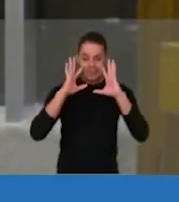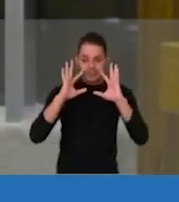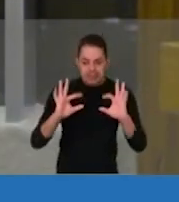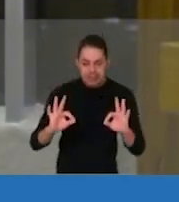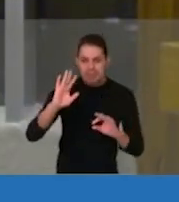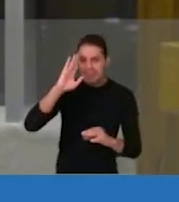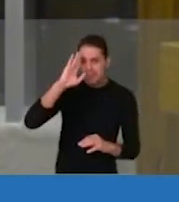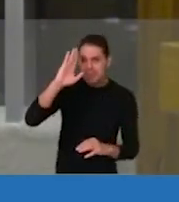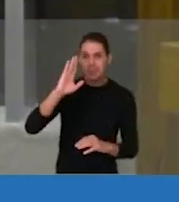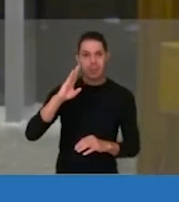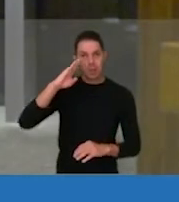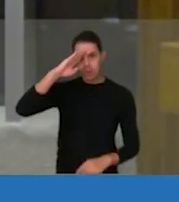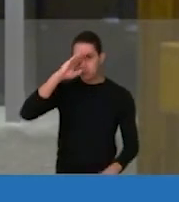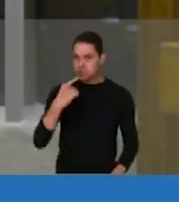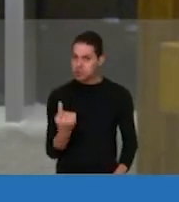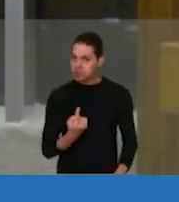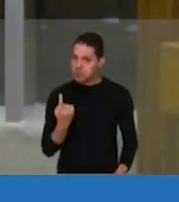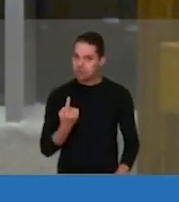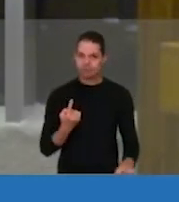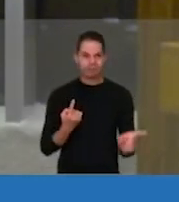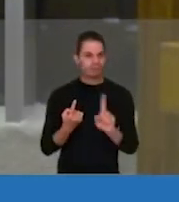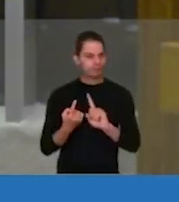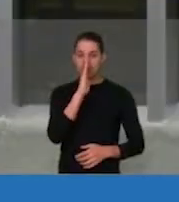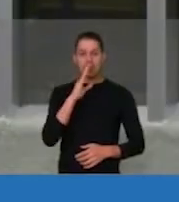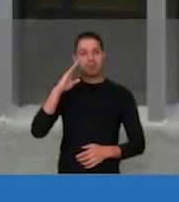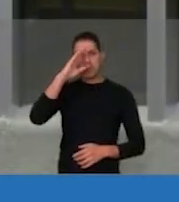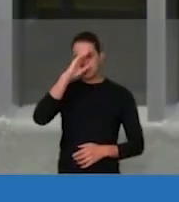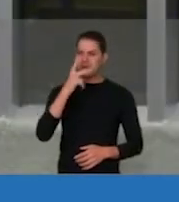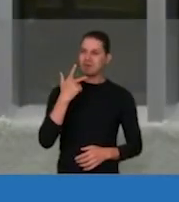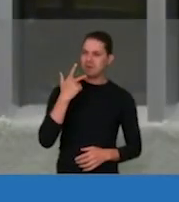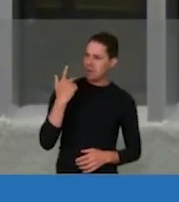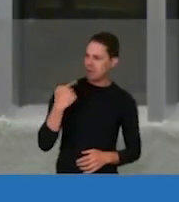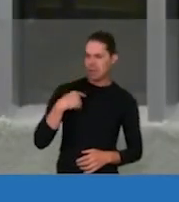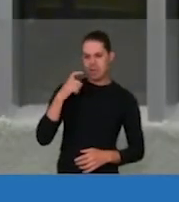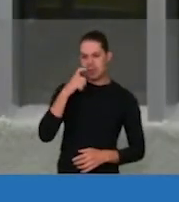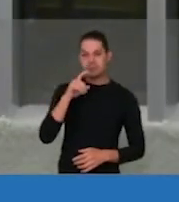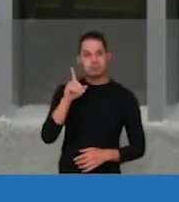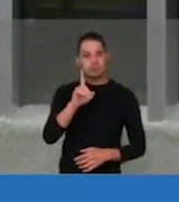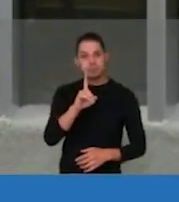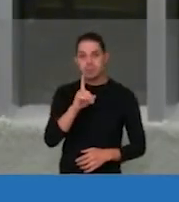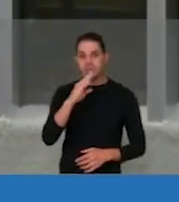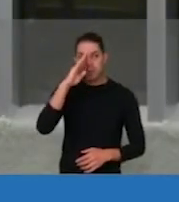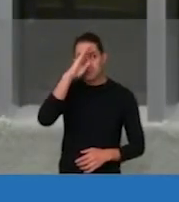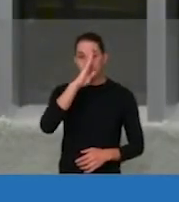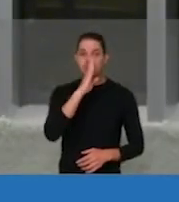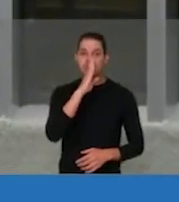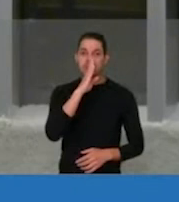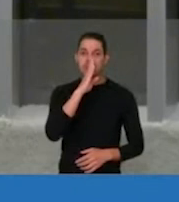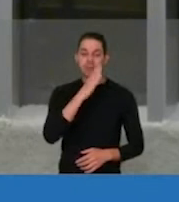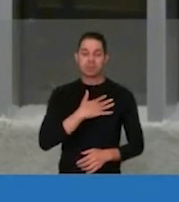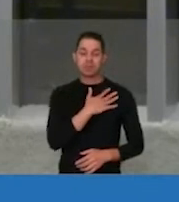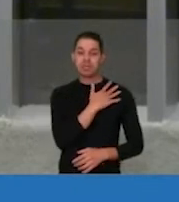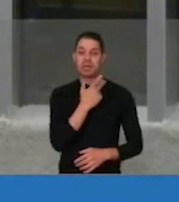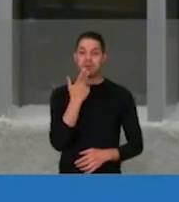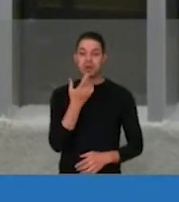Bolsonaro não age sozinho. Ele arrasta todo mundo. O general conta que passou 65, 68